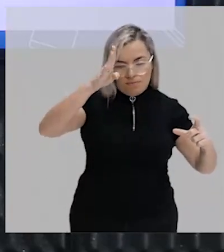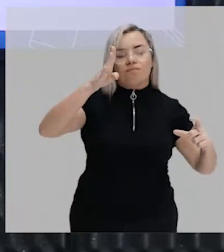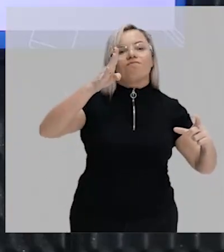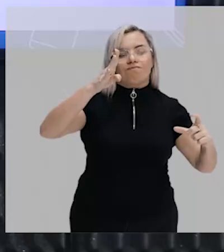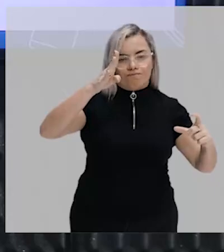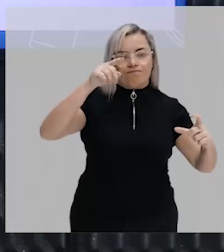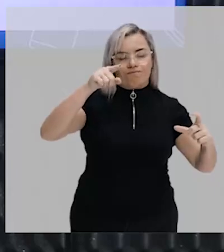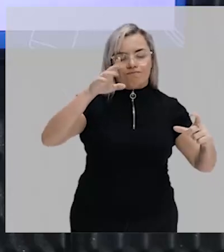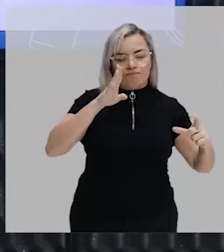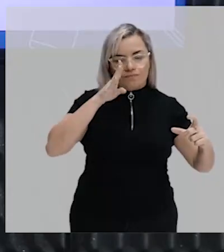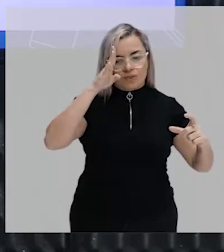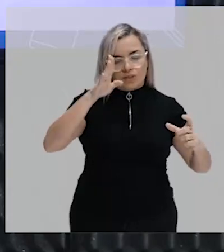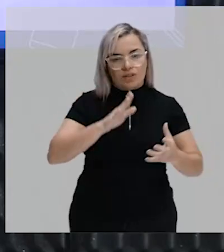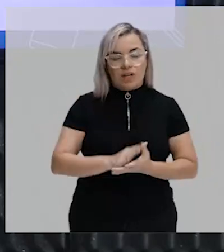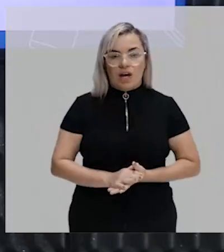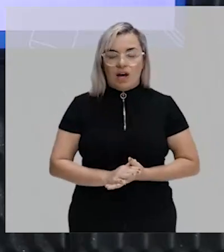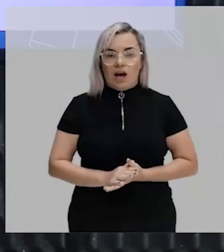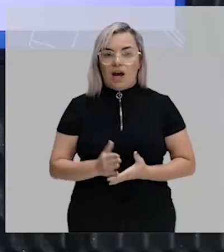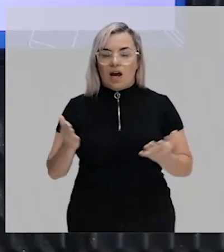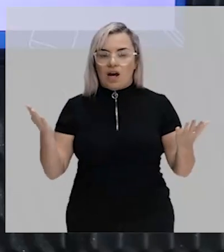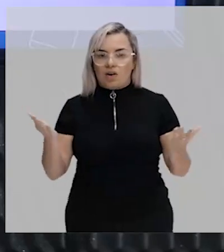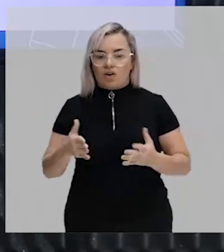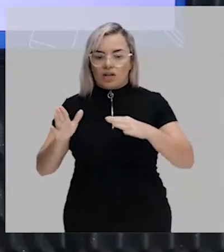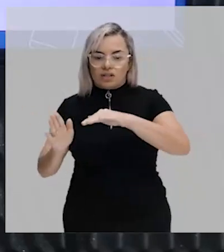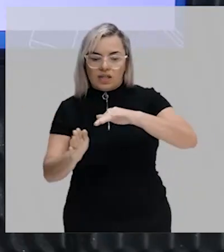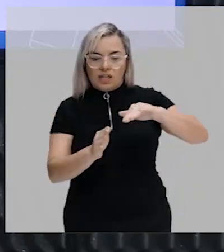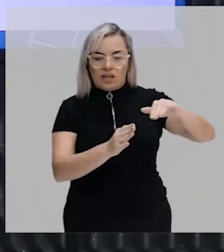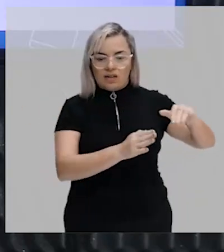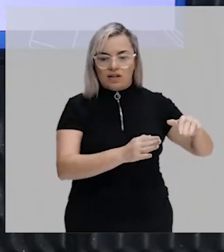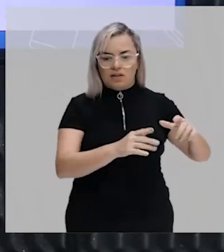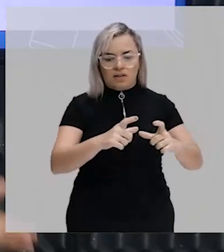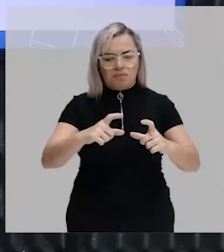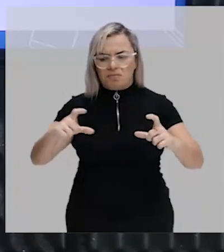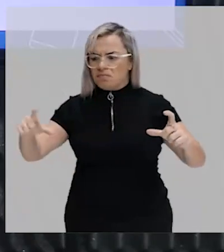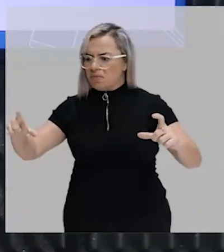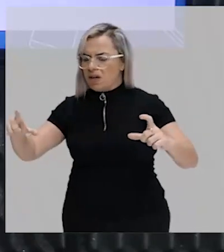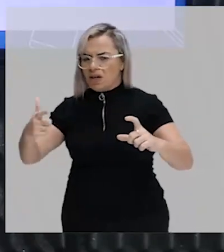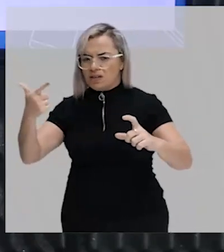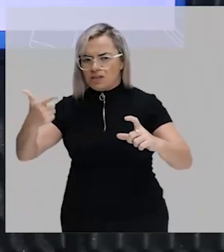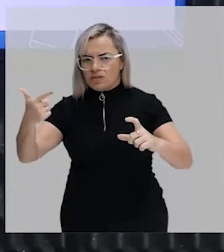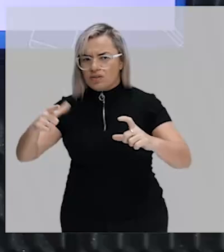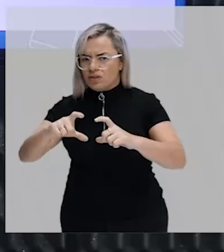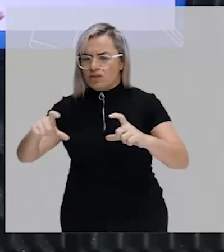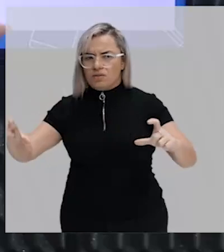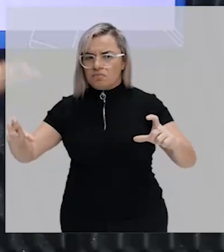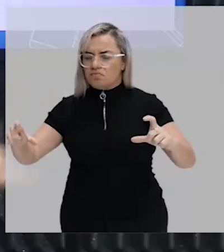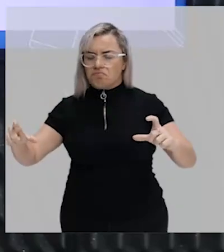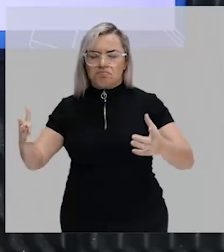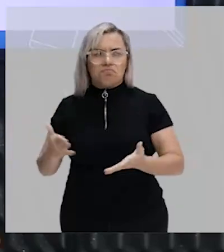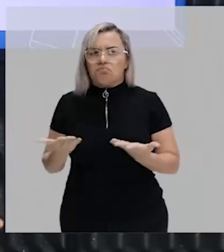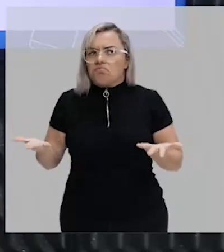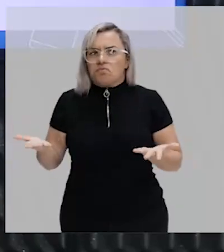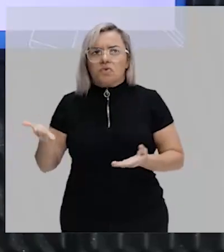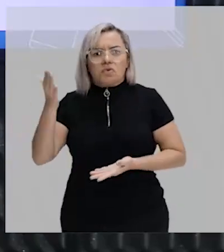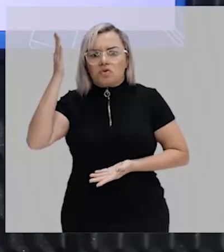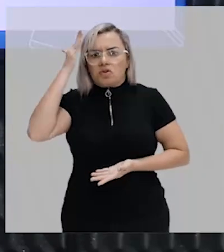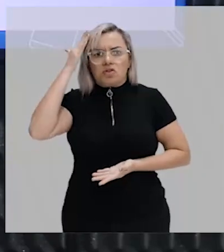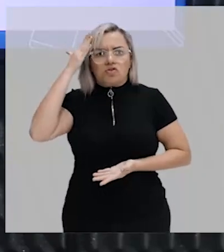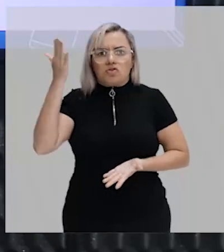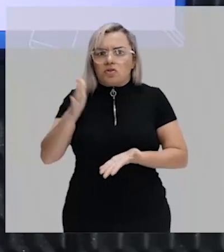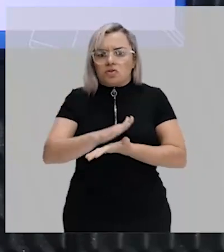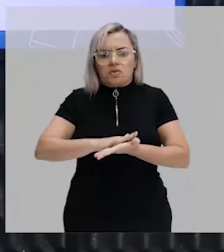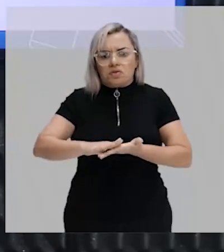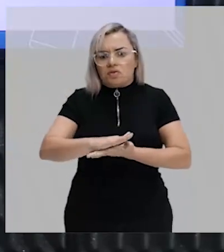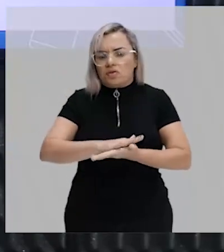segunda oração ficaria incompreensível. Se eu dissesse ao menos viria buscar as crianças, ficaria sem compreensão, eu